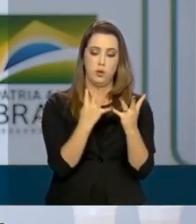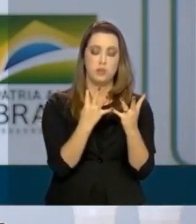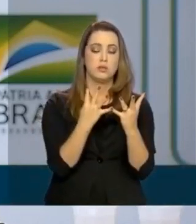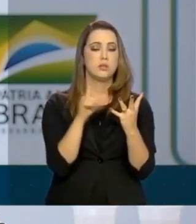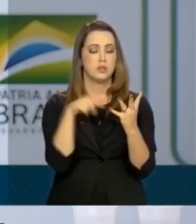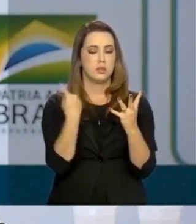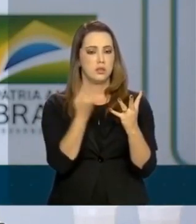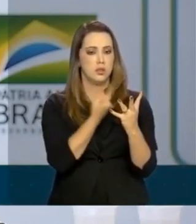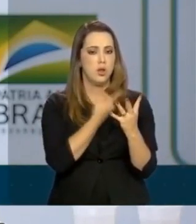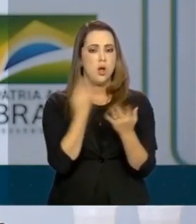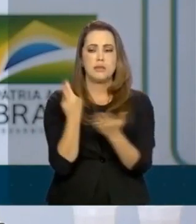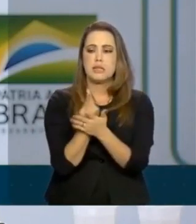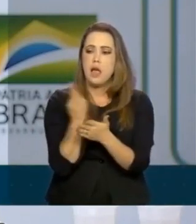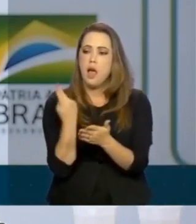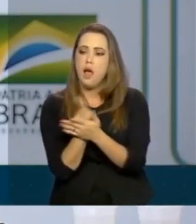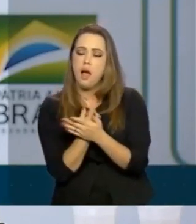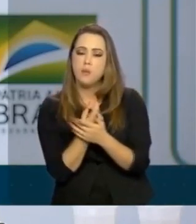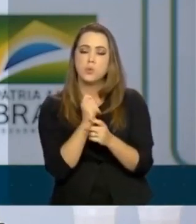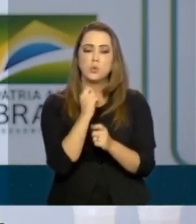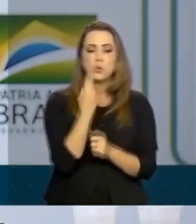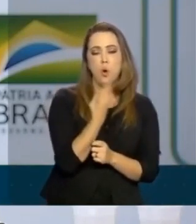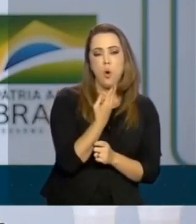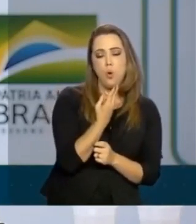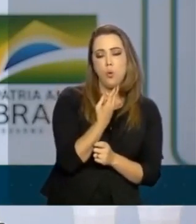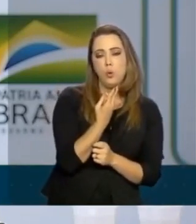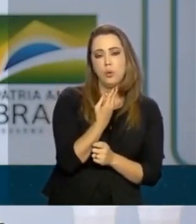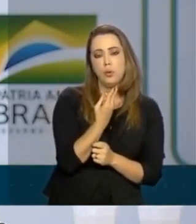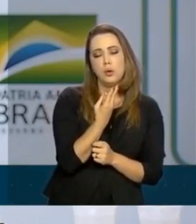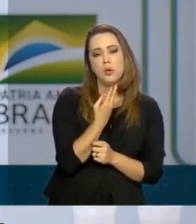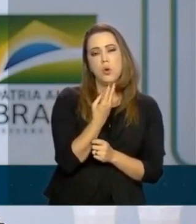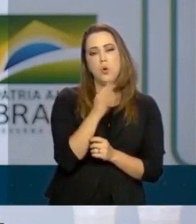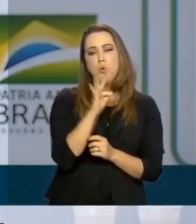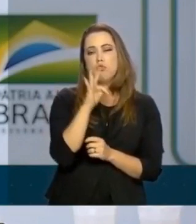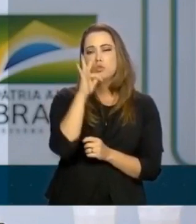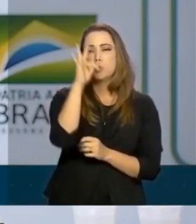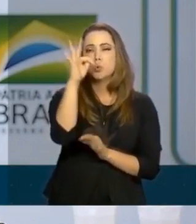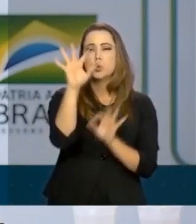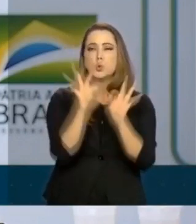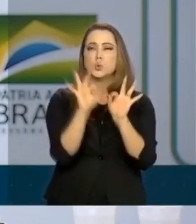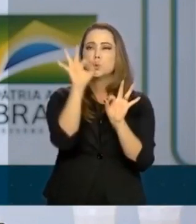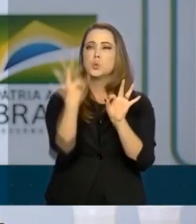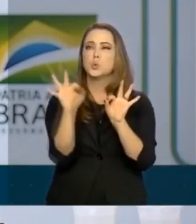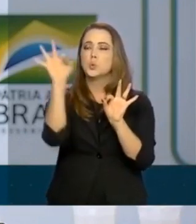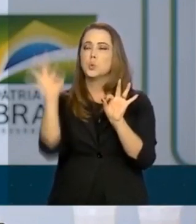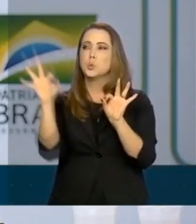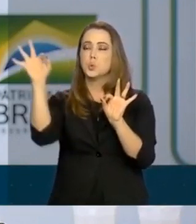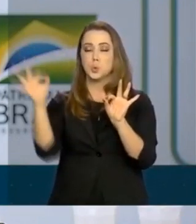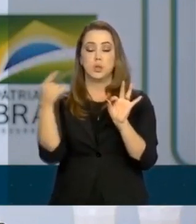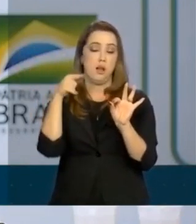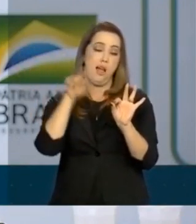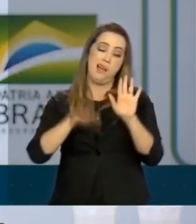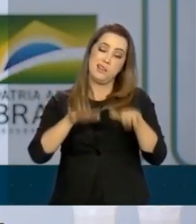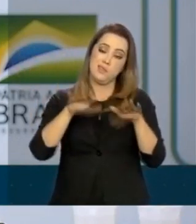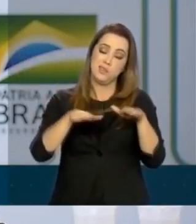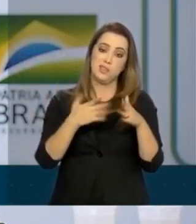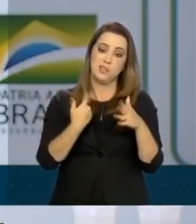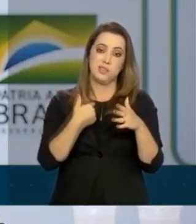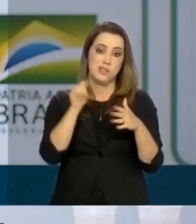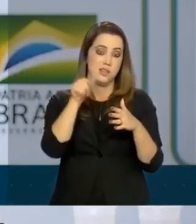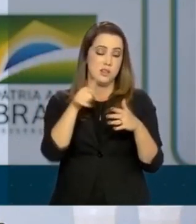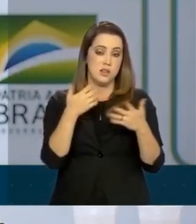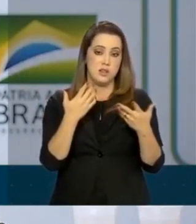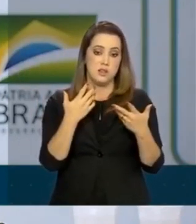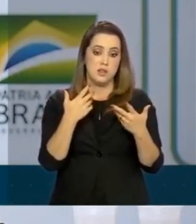nós errarmos ou calibrarmos ou fazermos projeções e momentos um pouco fora